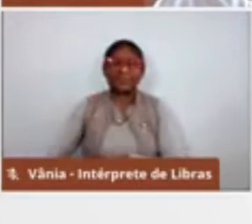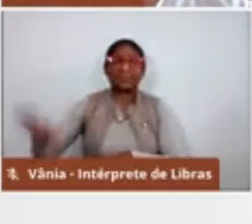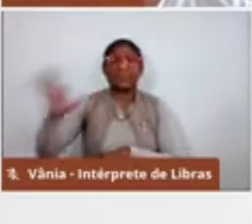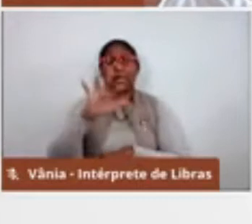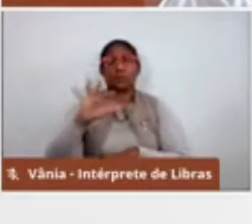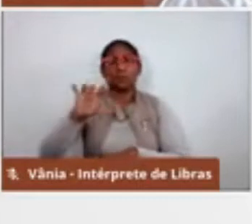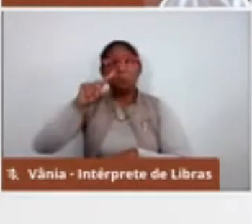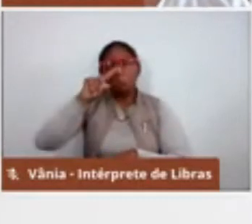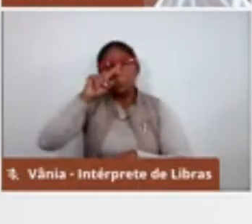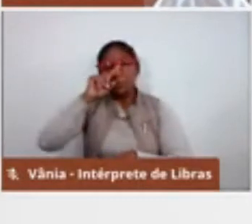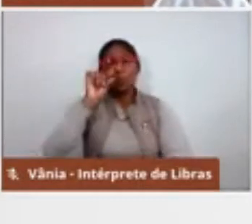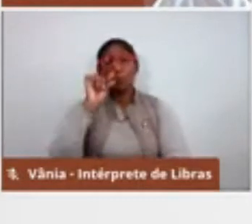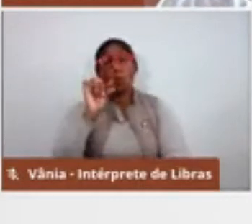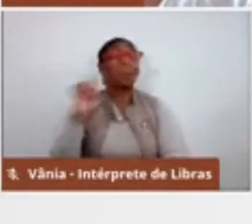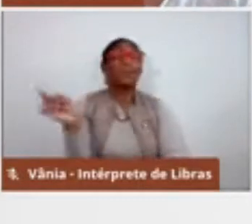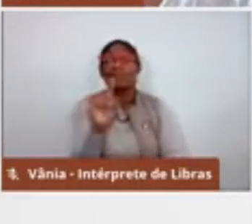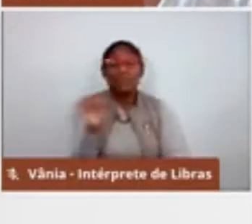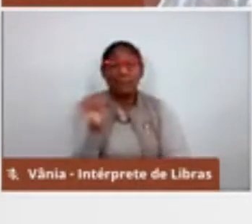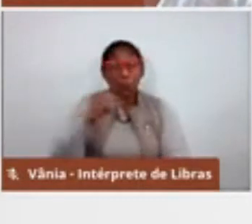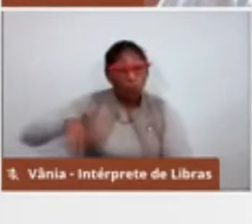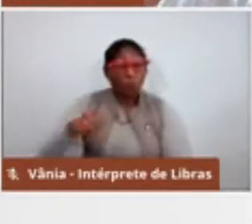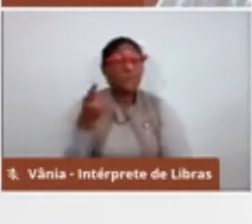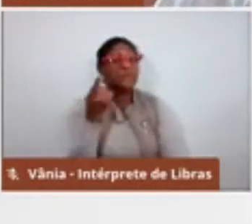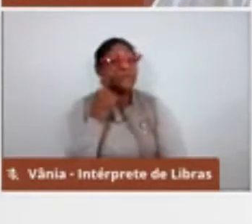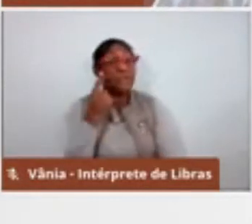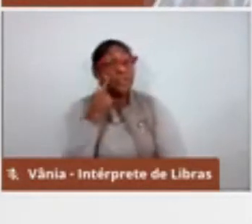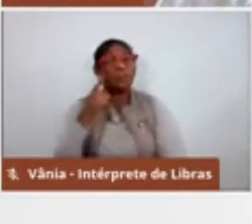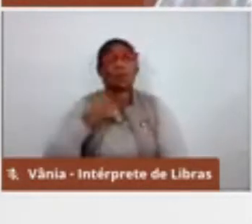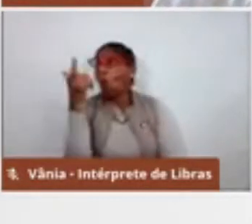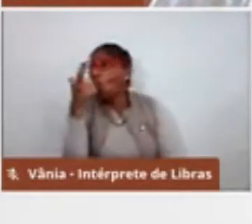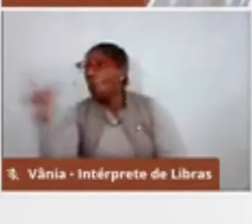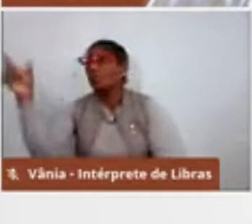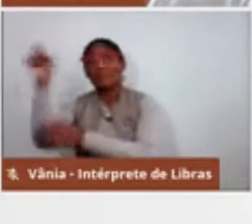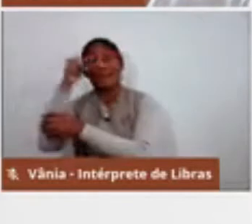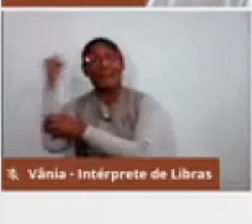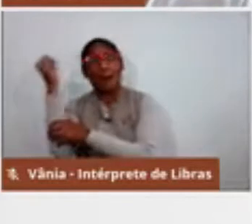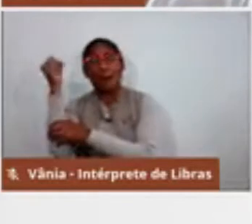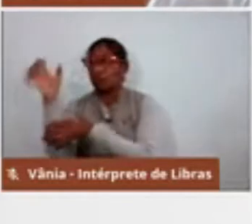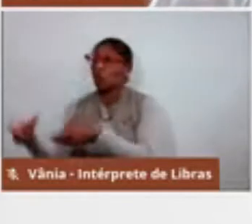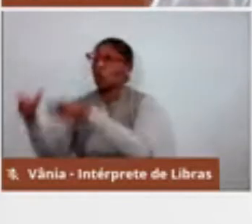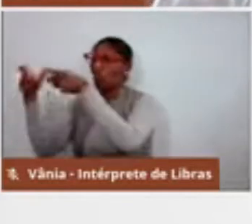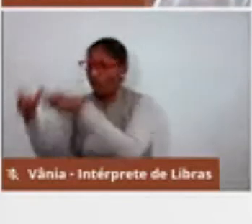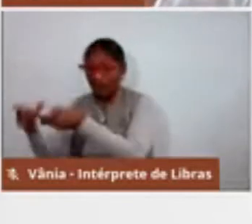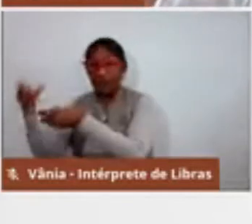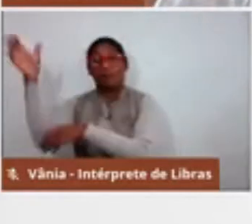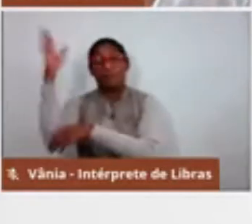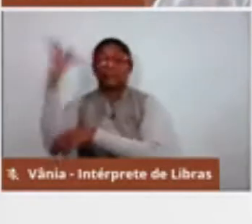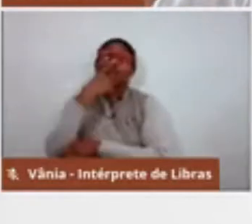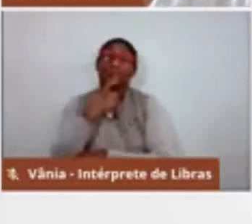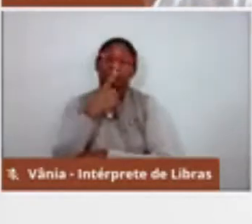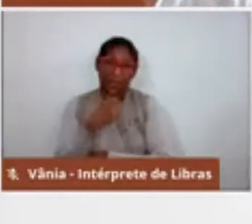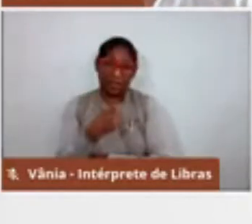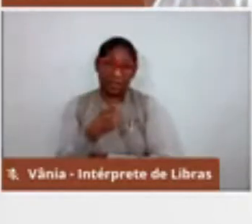É que nós observamos que nós temos uma situação mais grave concentrada nessas regiões de bandeira vermelha. Não